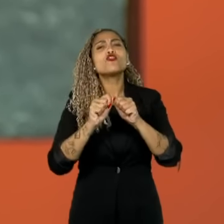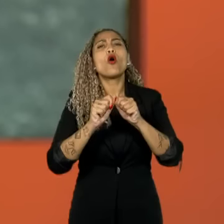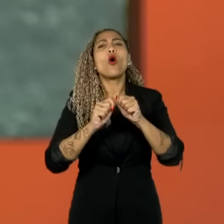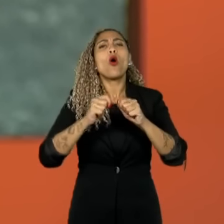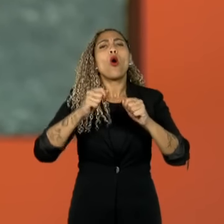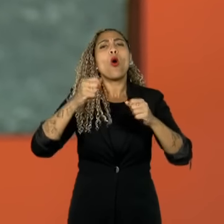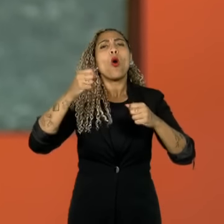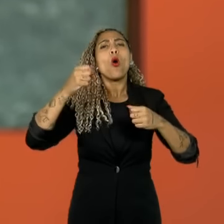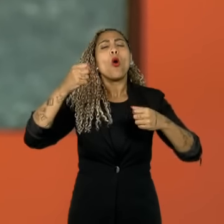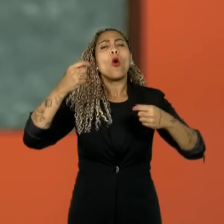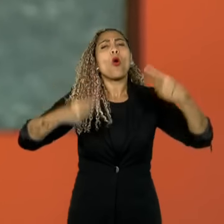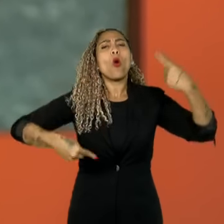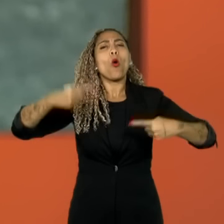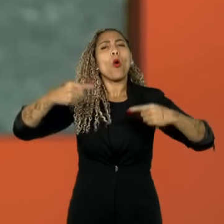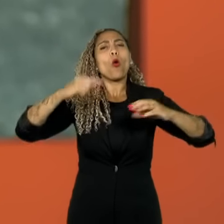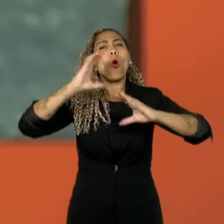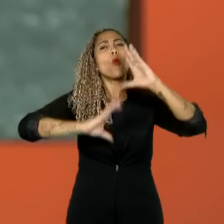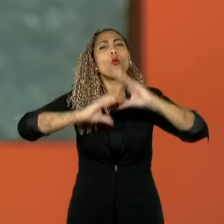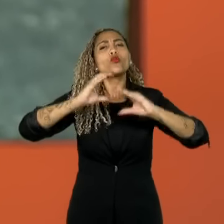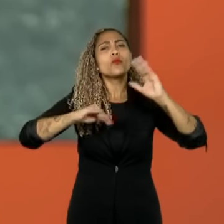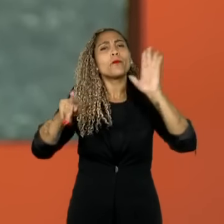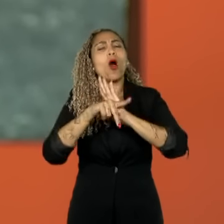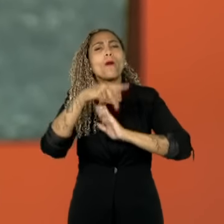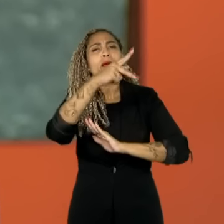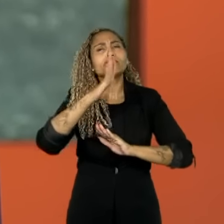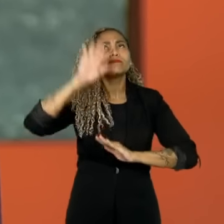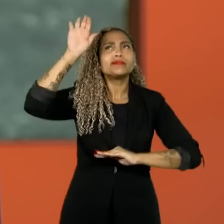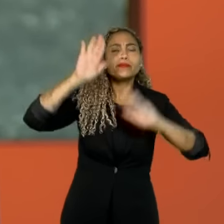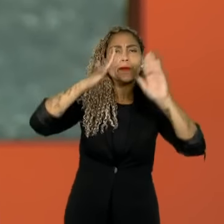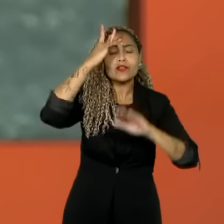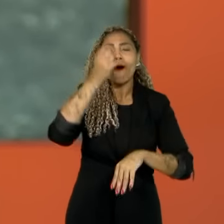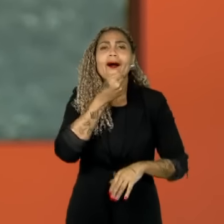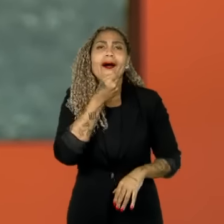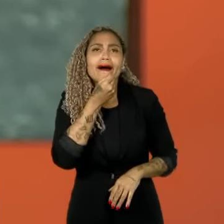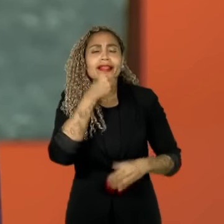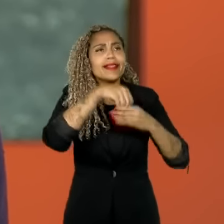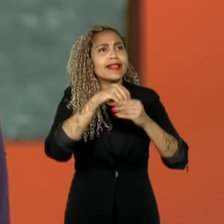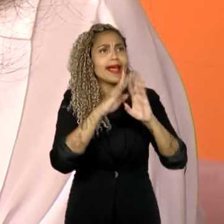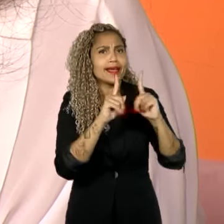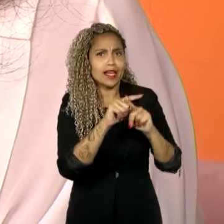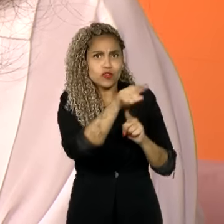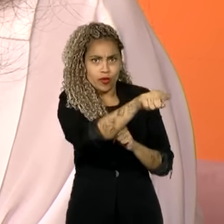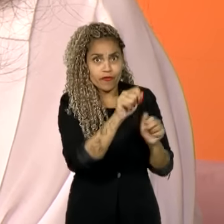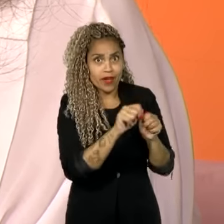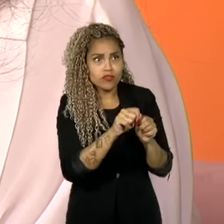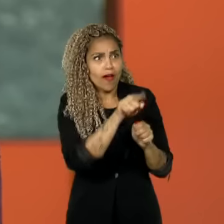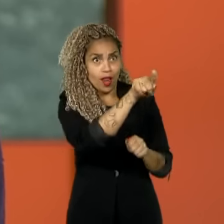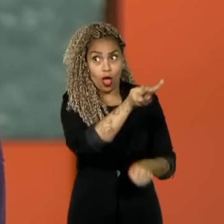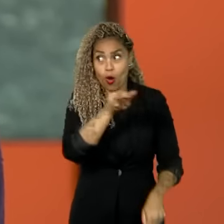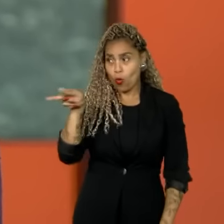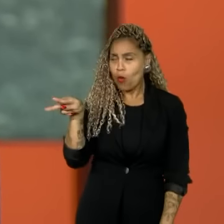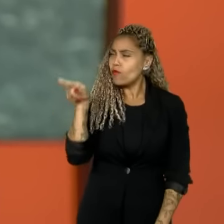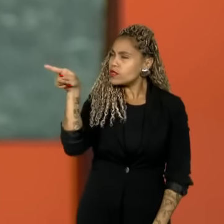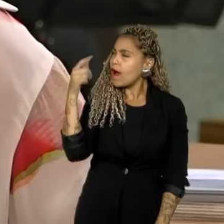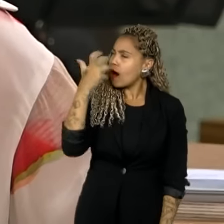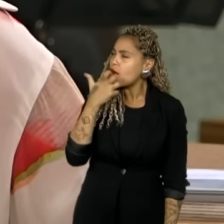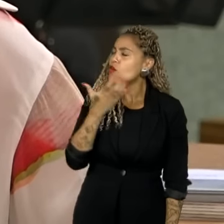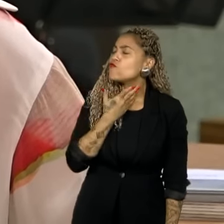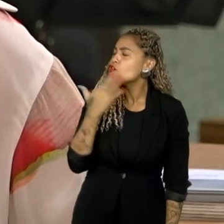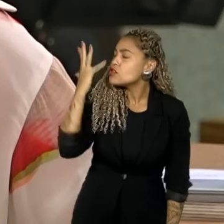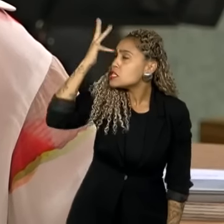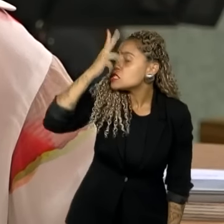quermesses da igreja local, e ele olha para ele e fala, você canta lindamente, eu quero... Ele já reconheceu